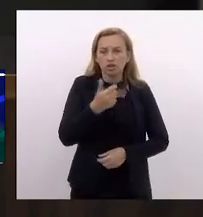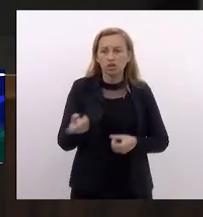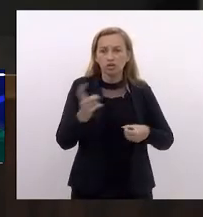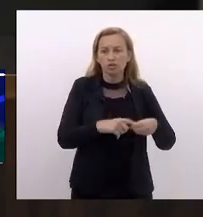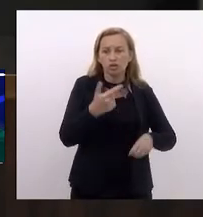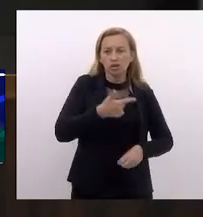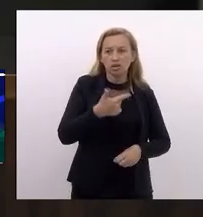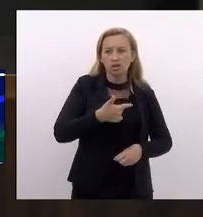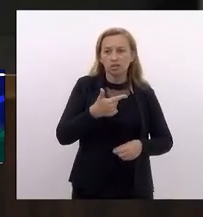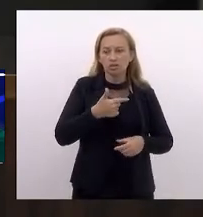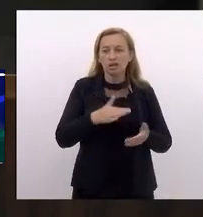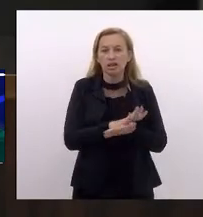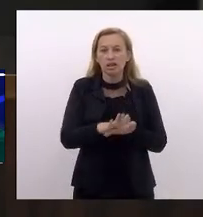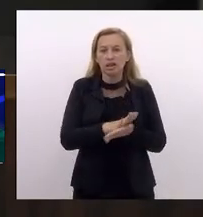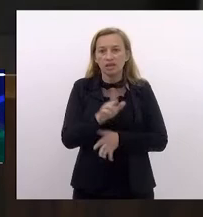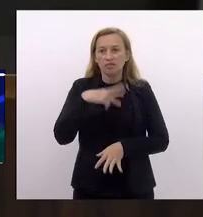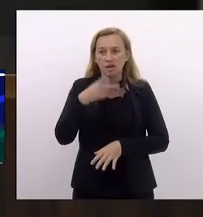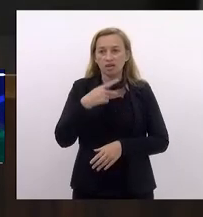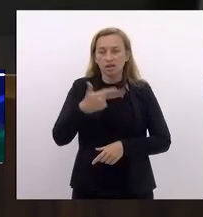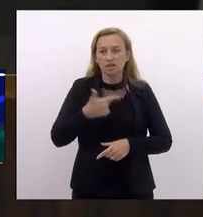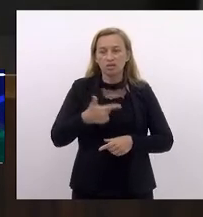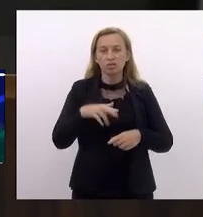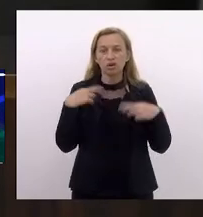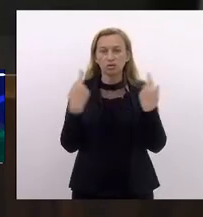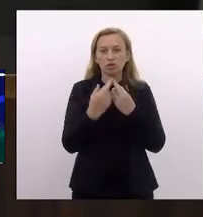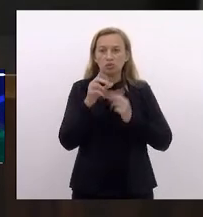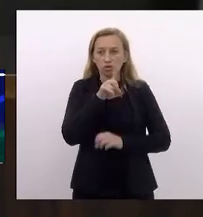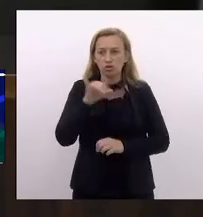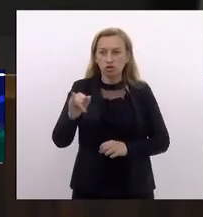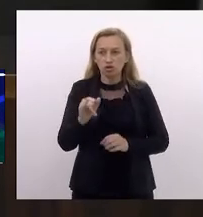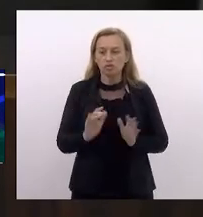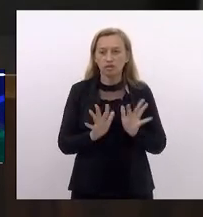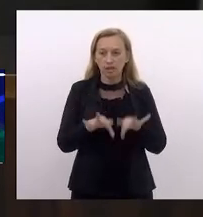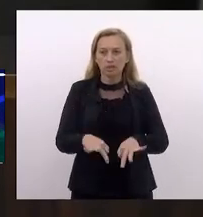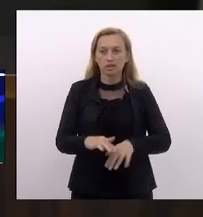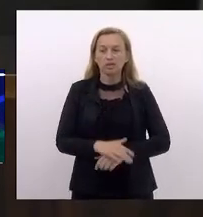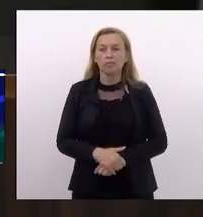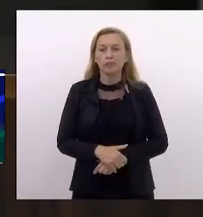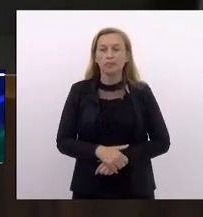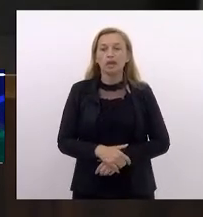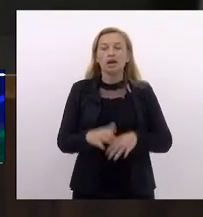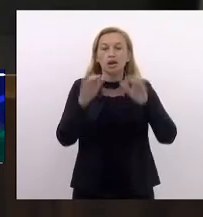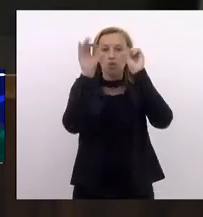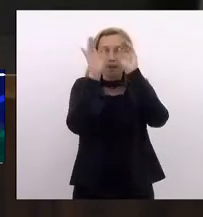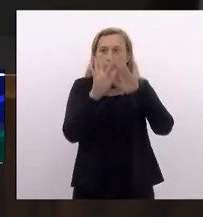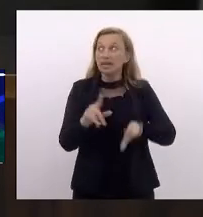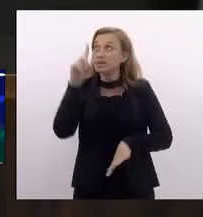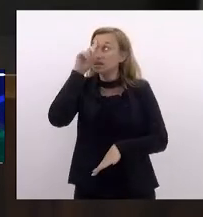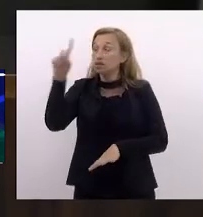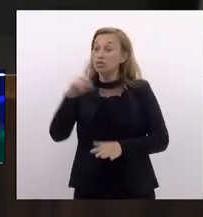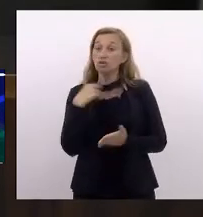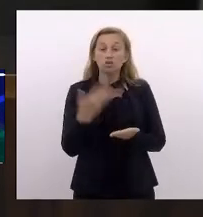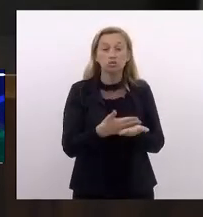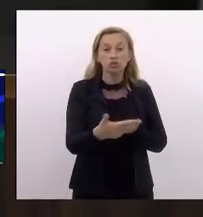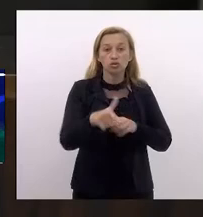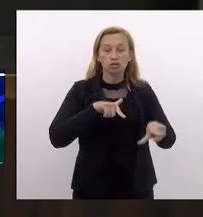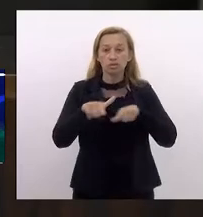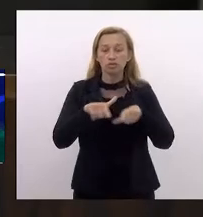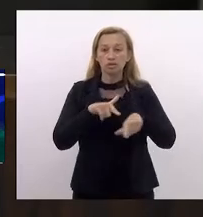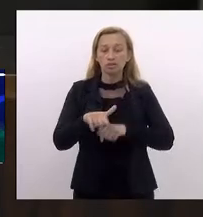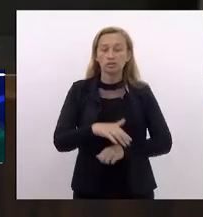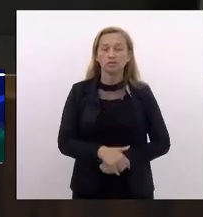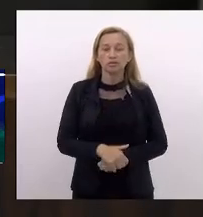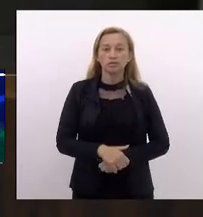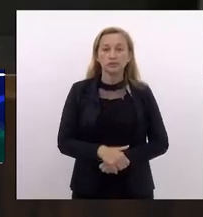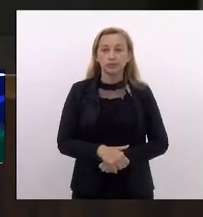retorne segunda nada mais a tratar a segunda sessão extraordinária do dia mesmo está encerrada havendo número legal sob a proteção de Deus ele sempre